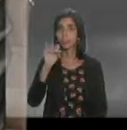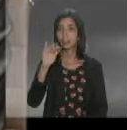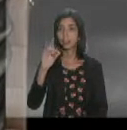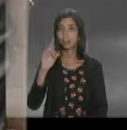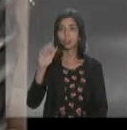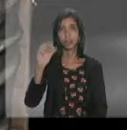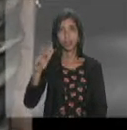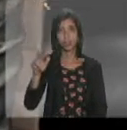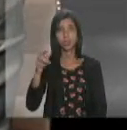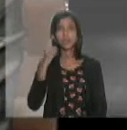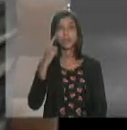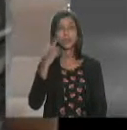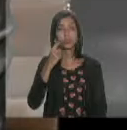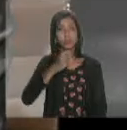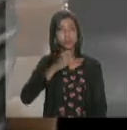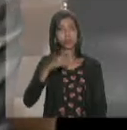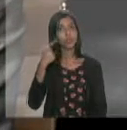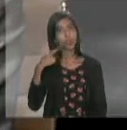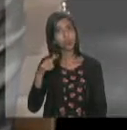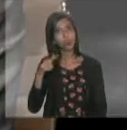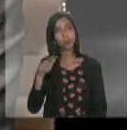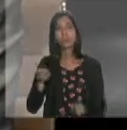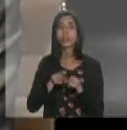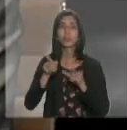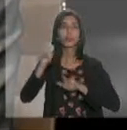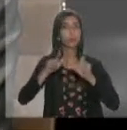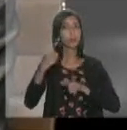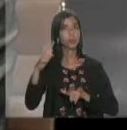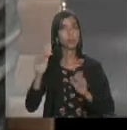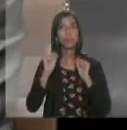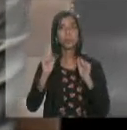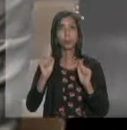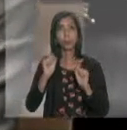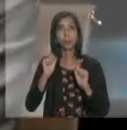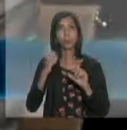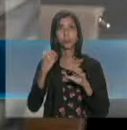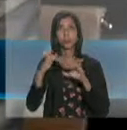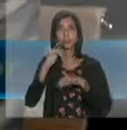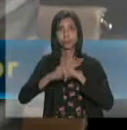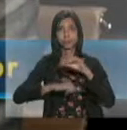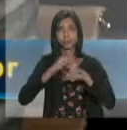Sérgio César e para rever essa entrevista ou qualquer outra edição do programa, basta acessar